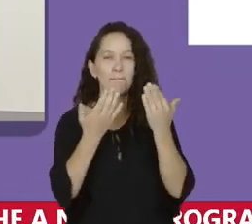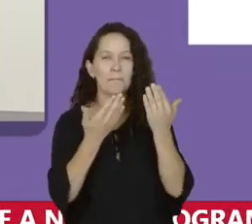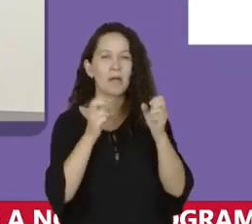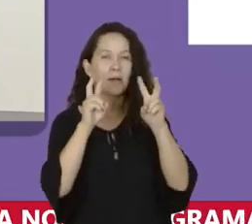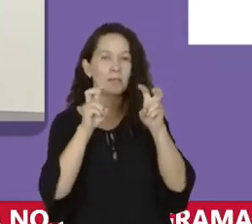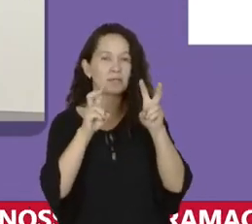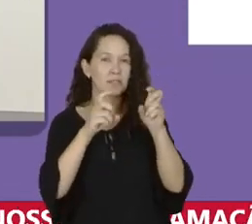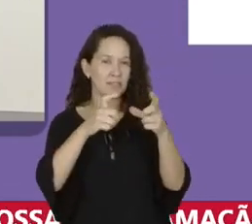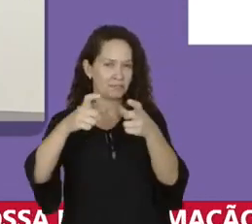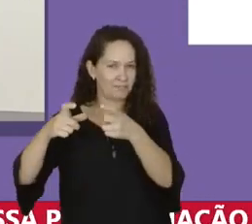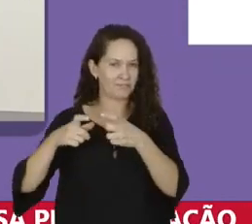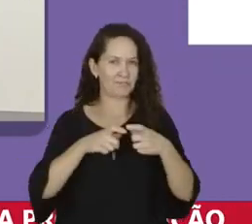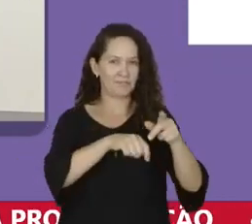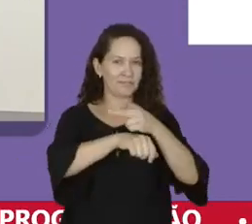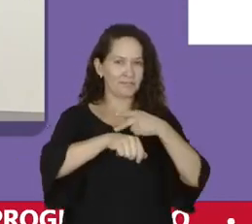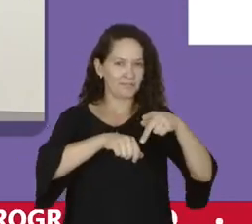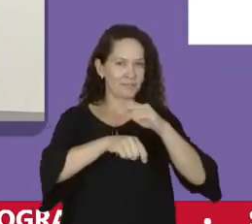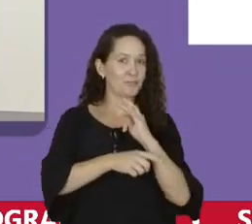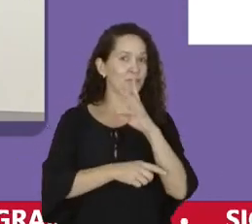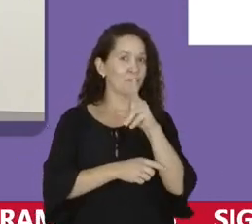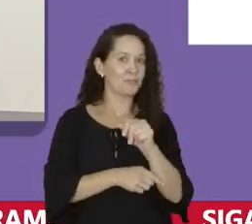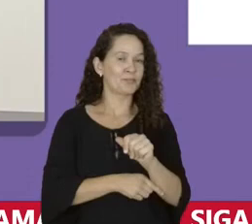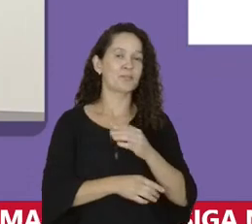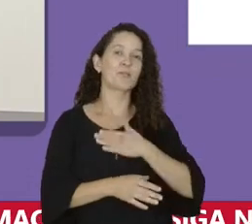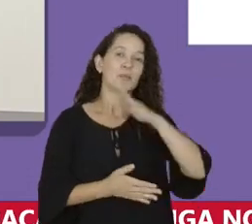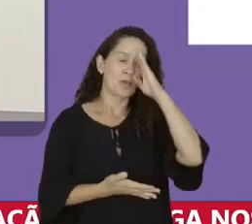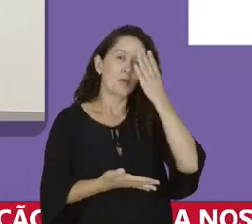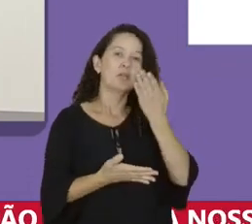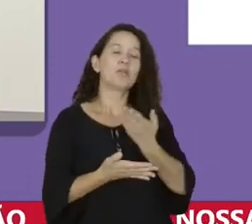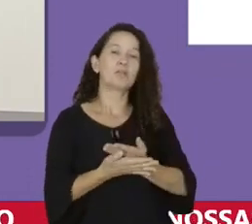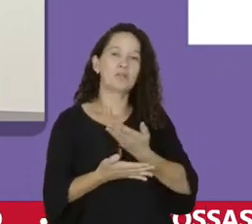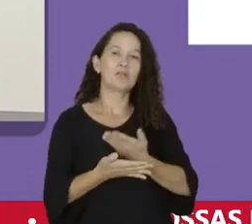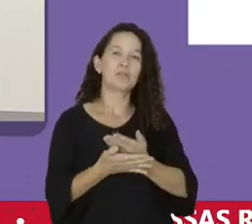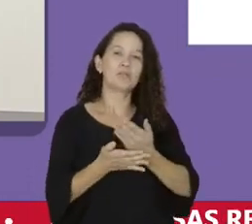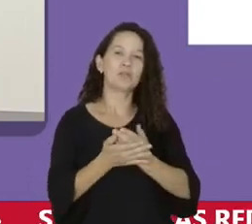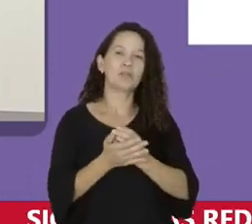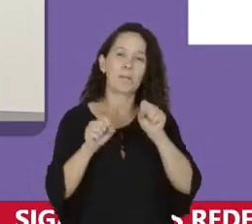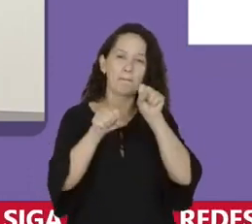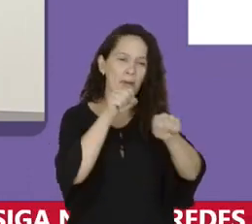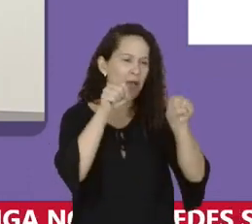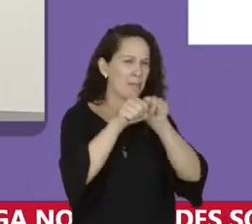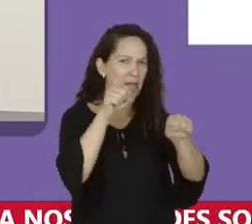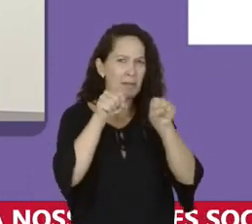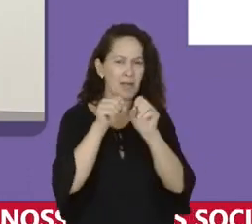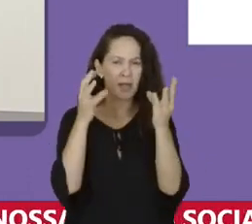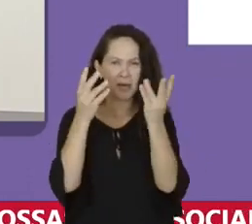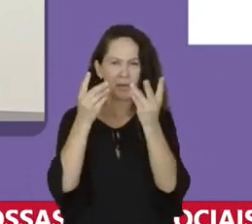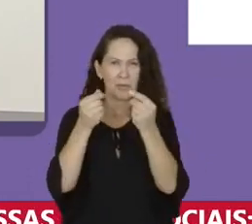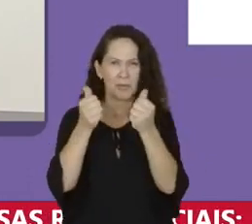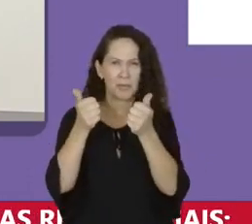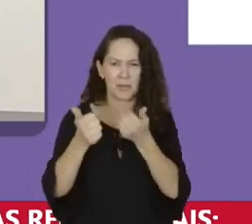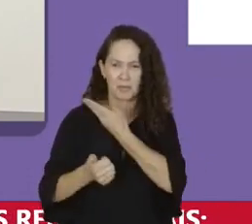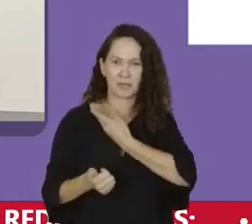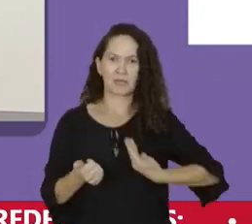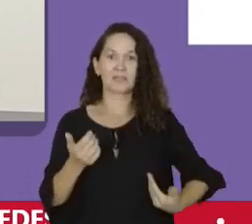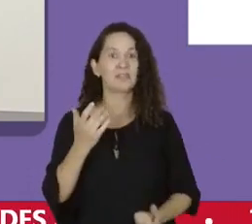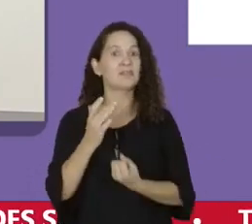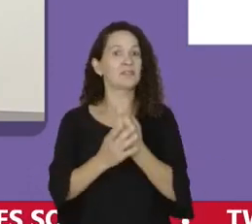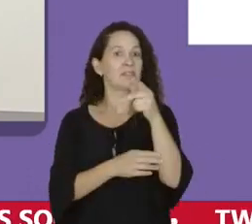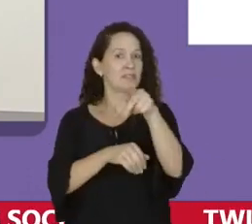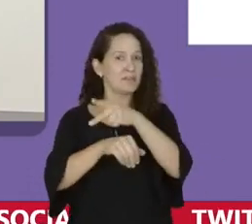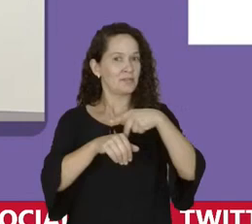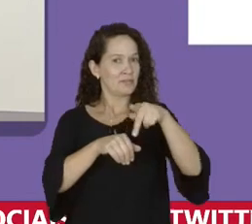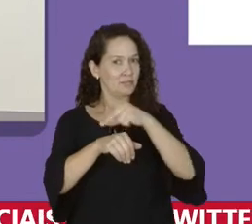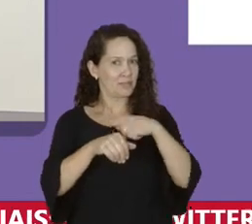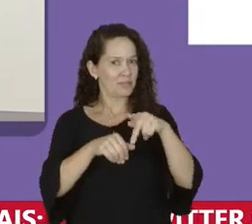isso nos territórios. Eu acho que o desmonte dessa hegemonia que o governo construiu